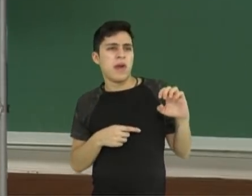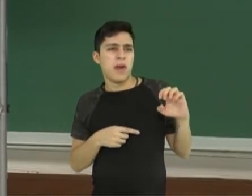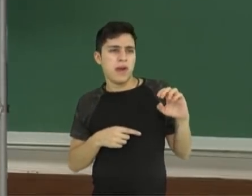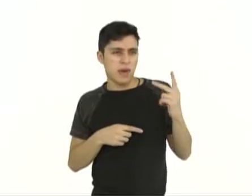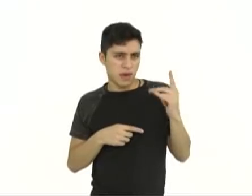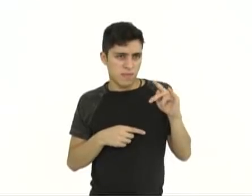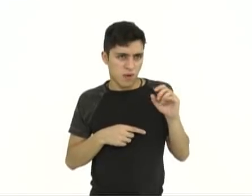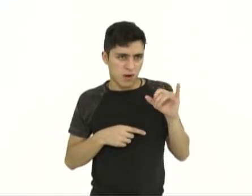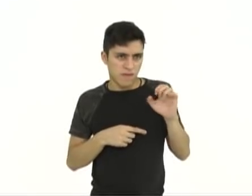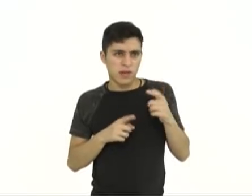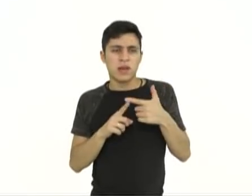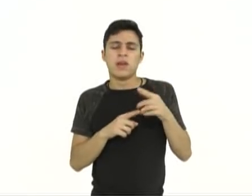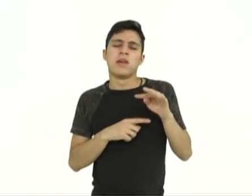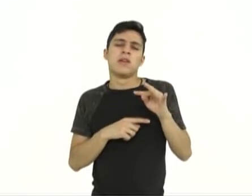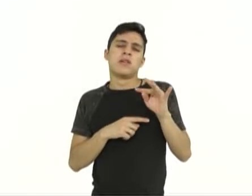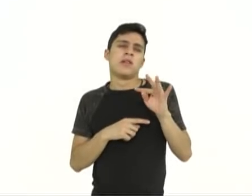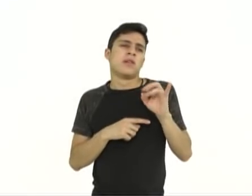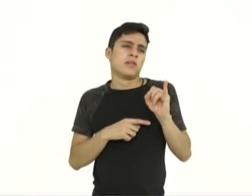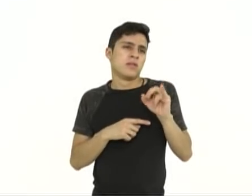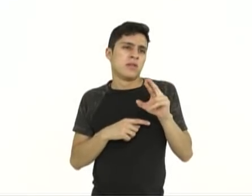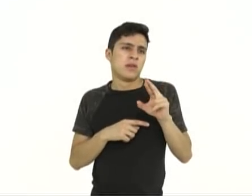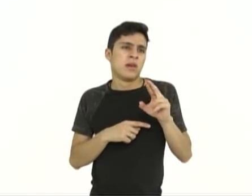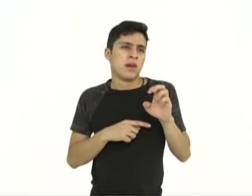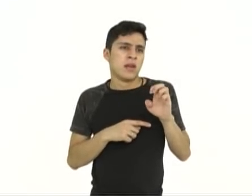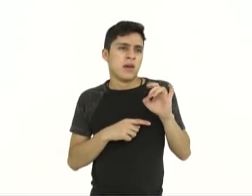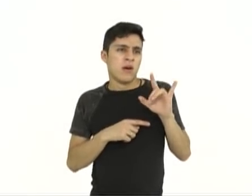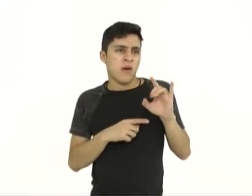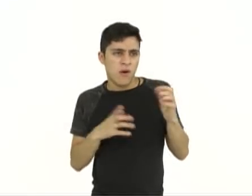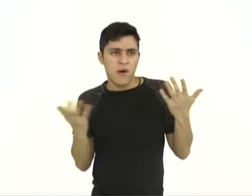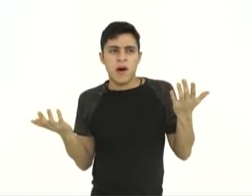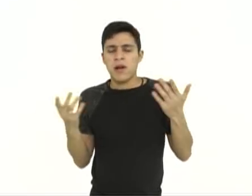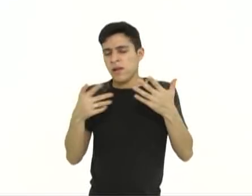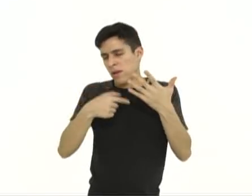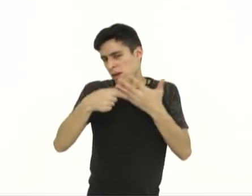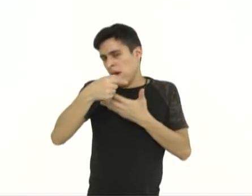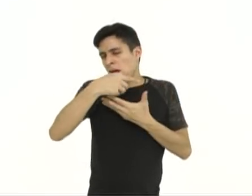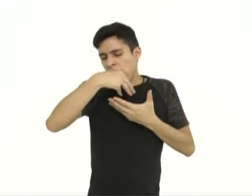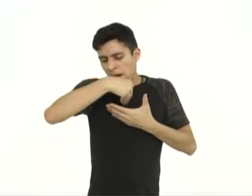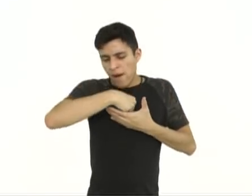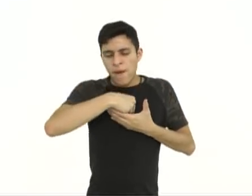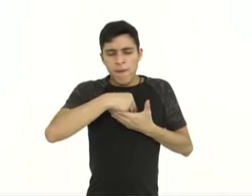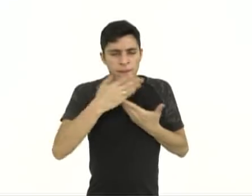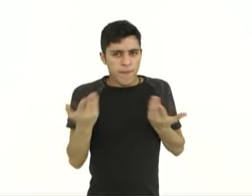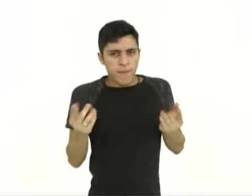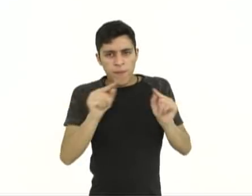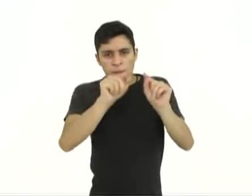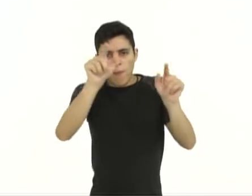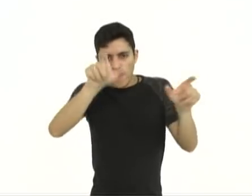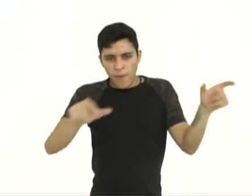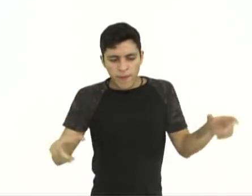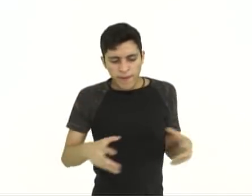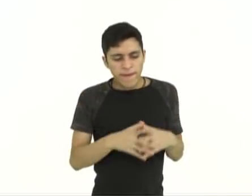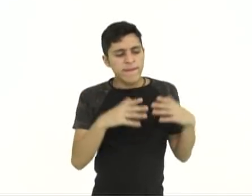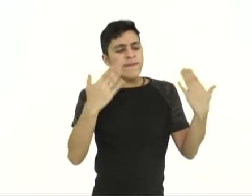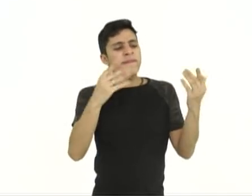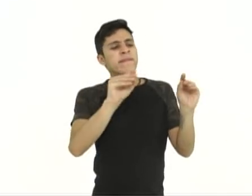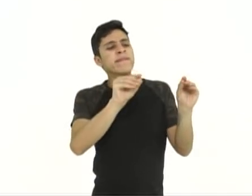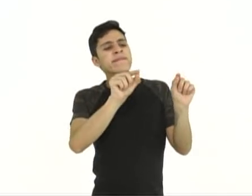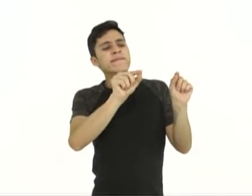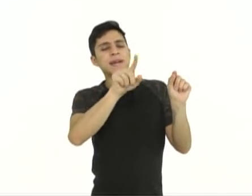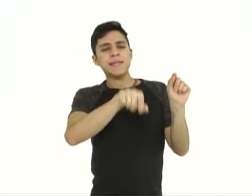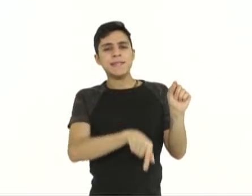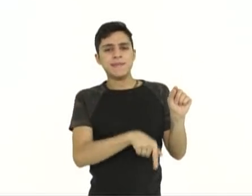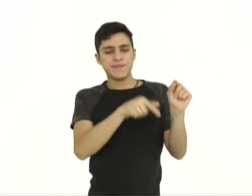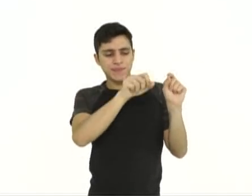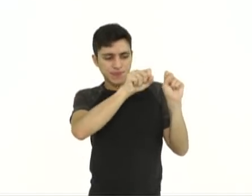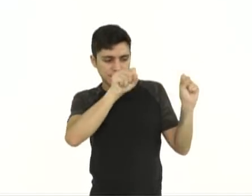tireoide, pâncreas, testículos nos homens e ovário nas mulheres. Qual é a função desse sistema? Garantir